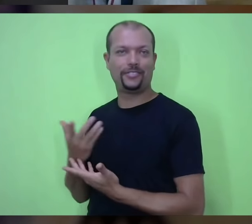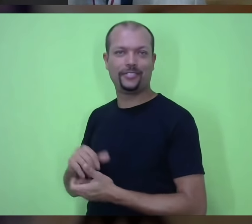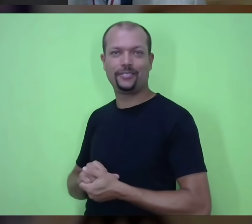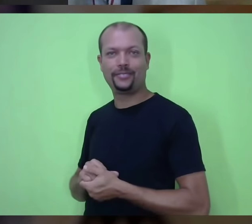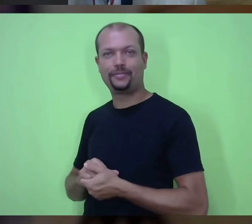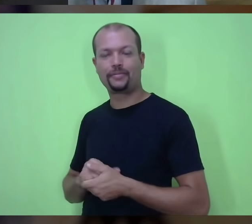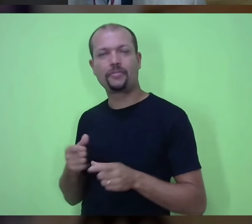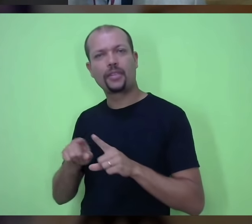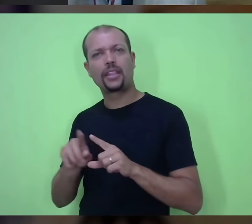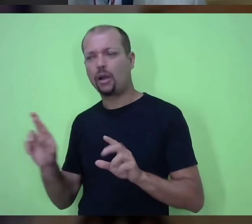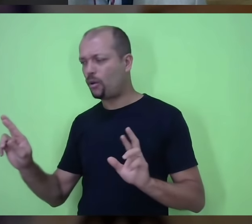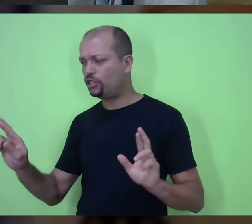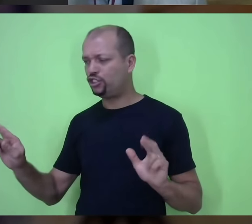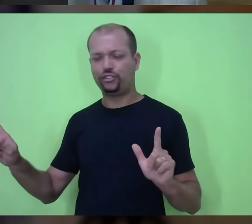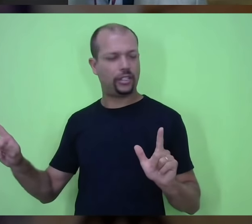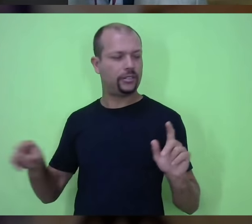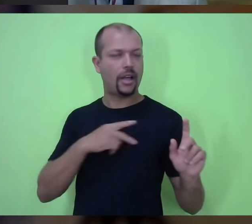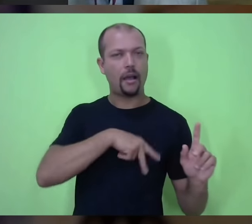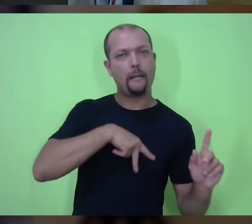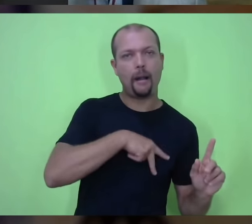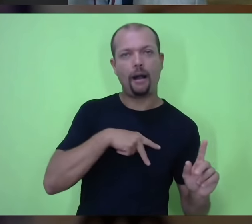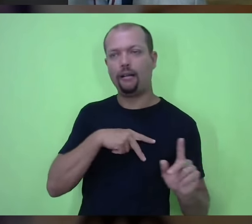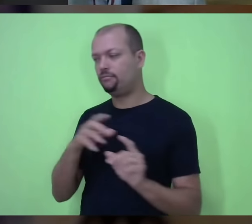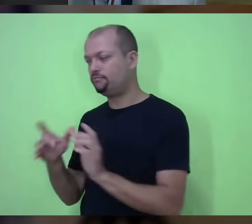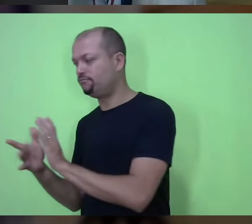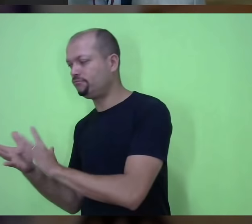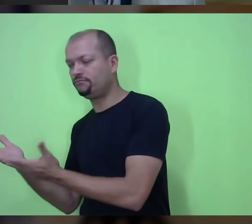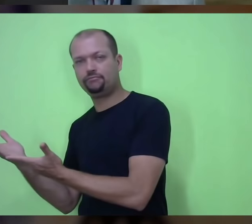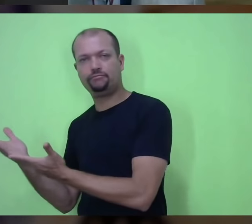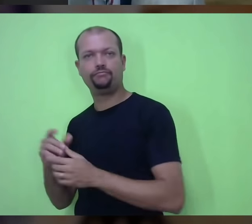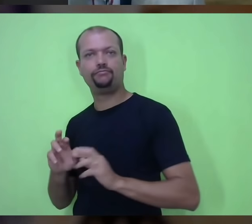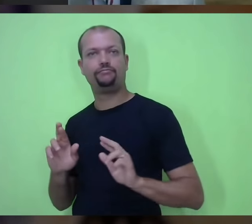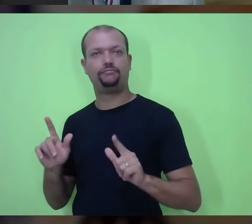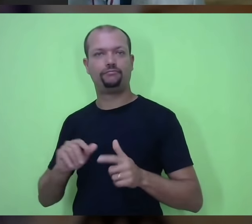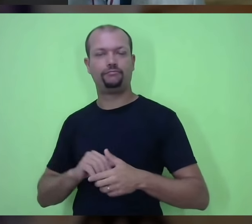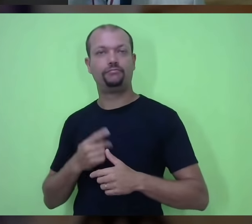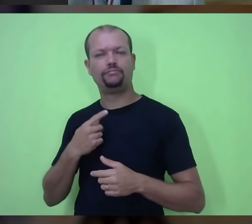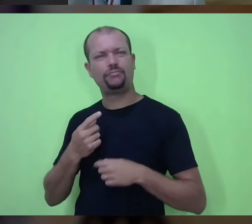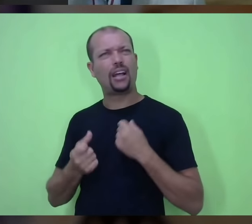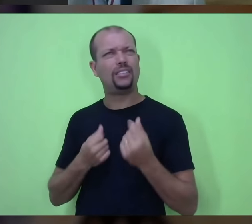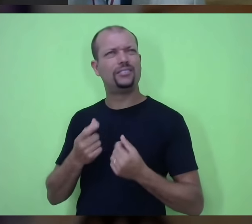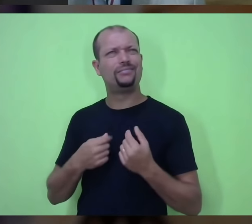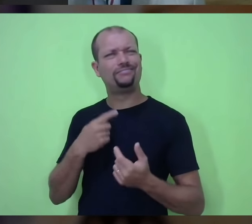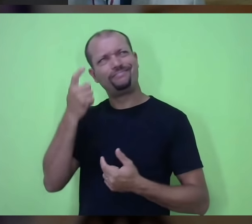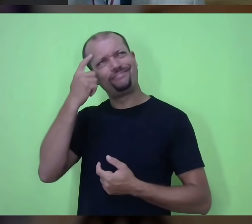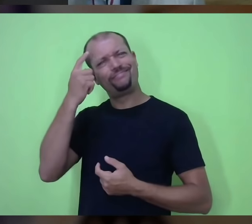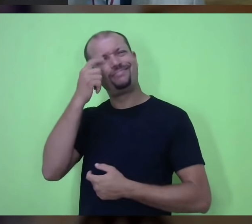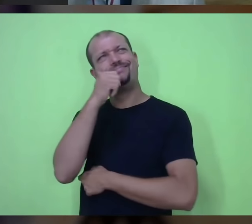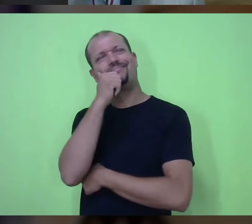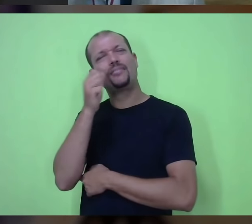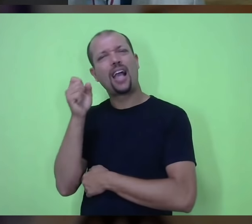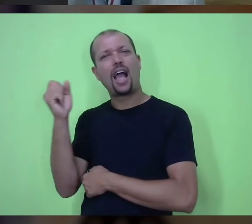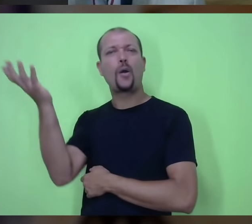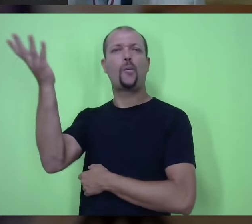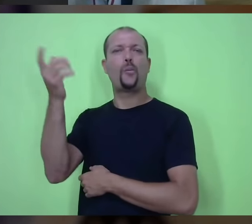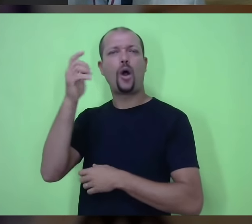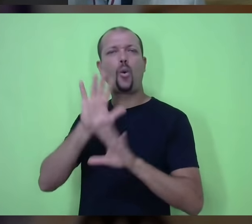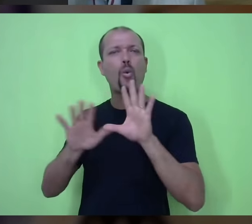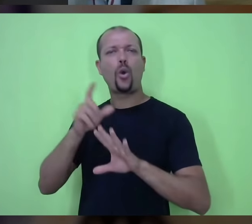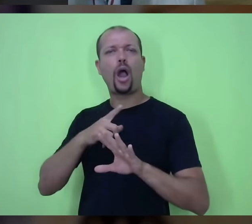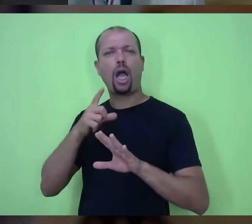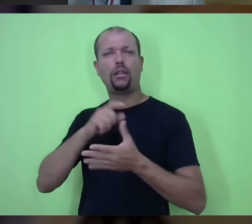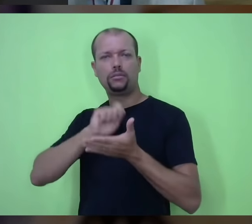E talvez essa distinção, né, a gente fala muito do aspecto soteriológico e a gente se preocupa muito, e Ellen White muitas vezes teve muitos cuidados,